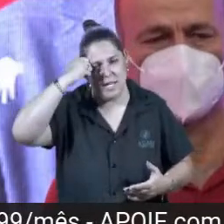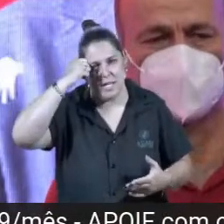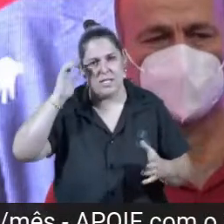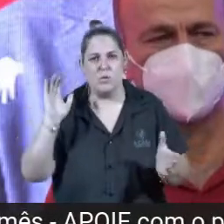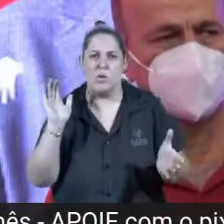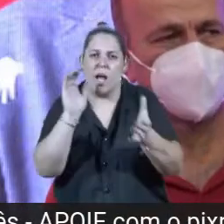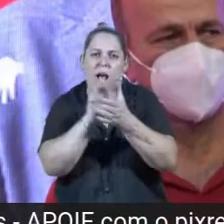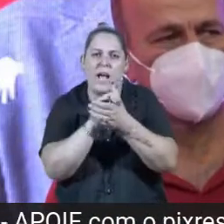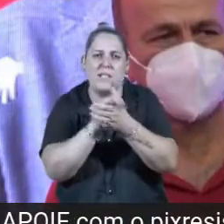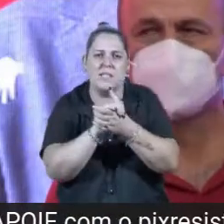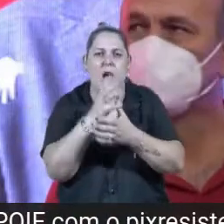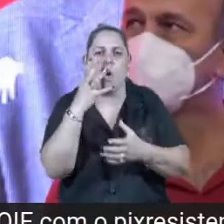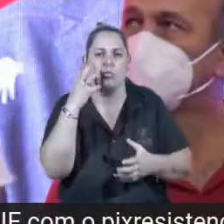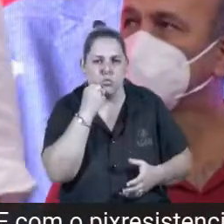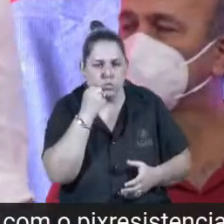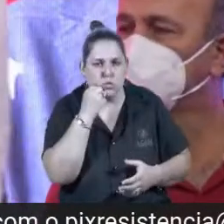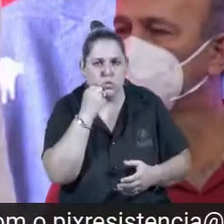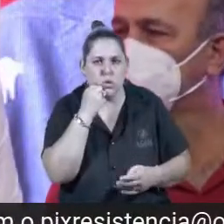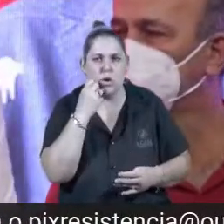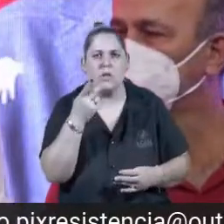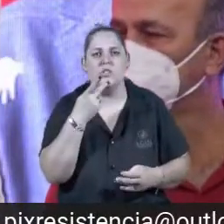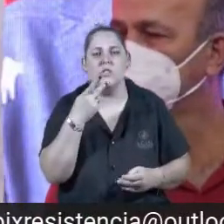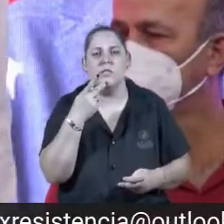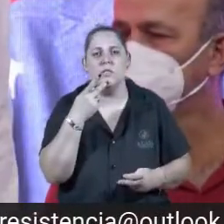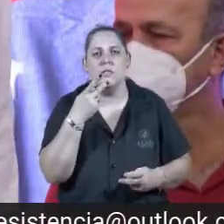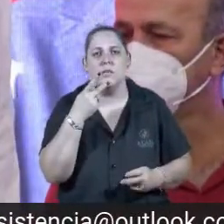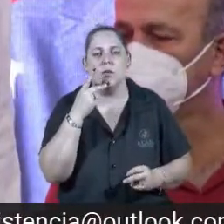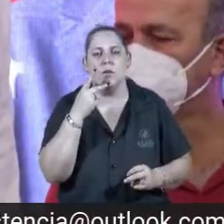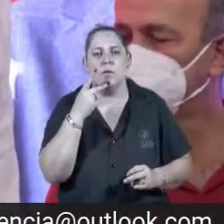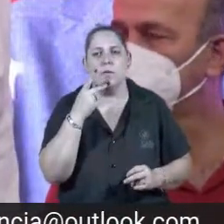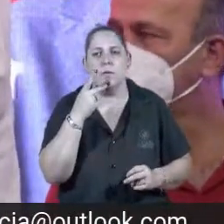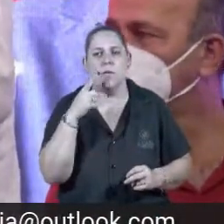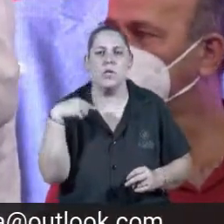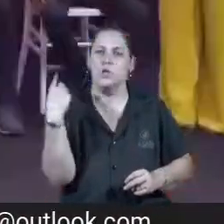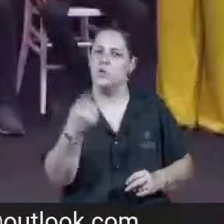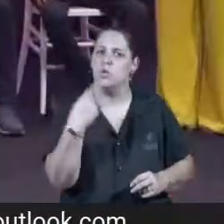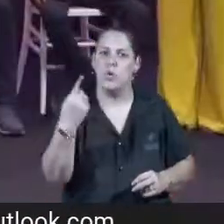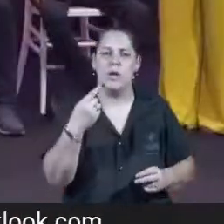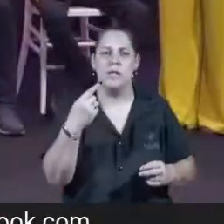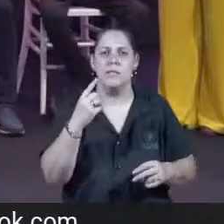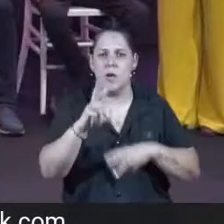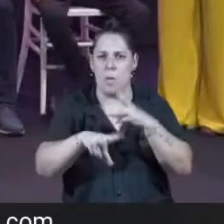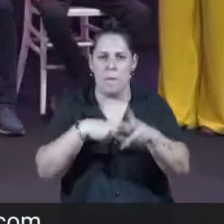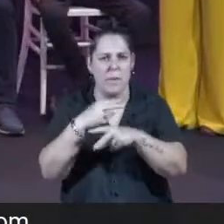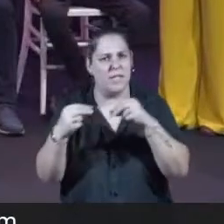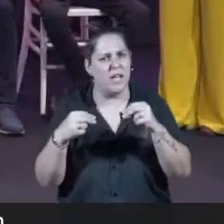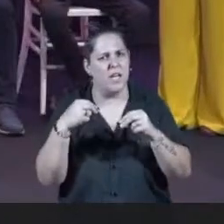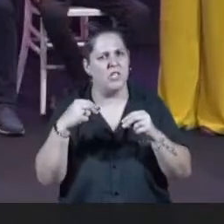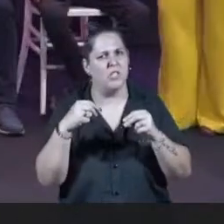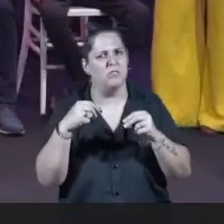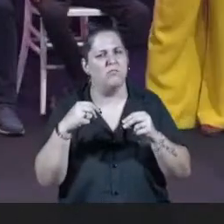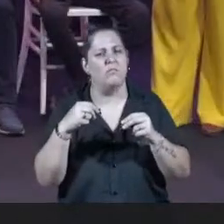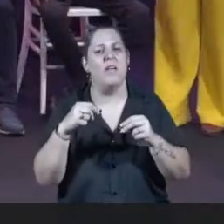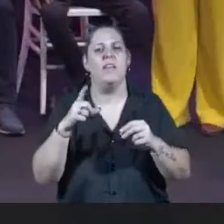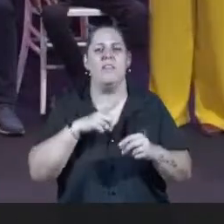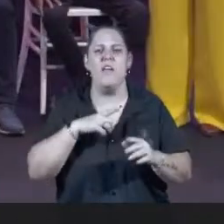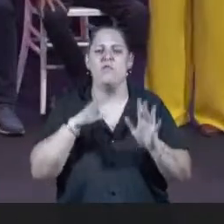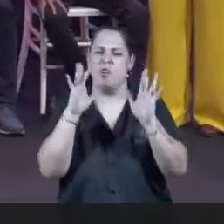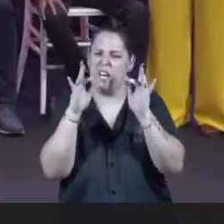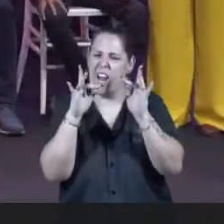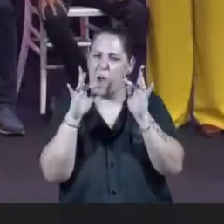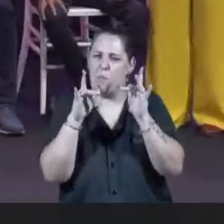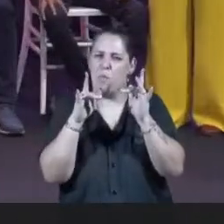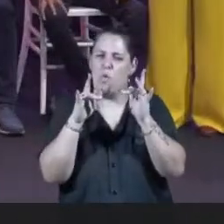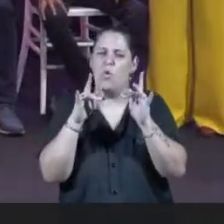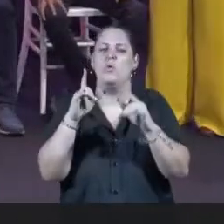casal adotou. Então, para lhe dizer o seguinte, para nós realmente é um presente. A gente ficou namorando muito tempo,